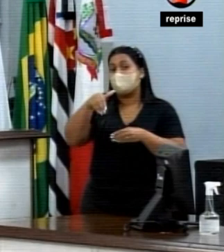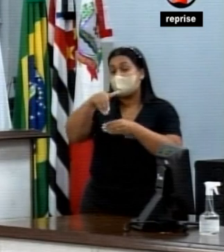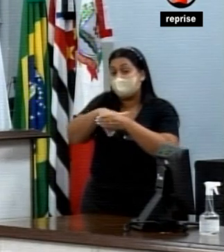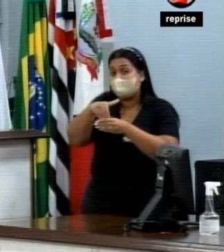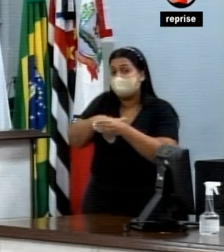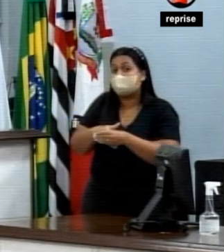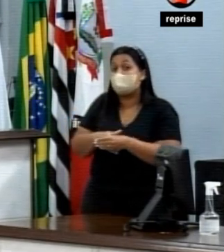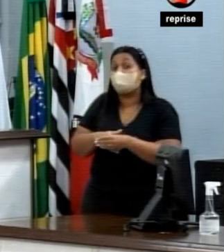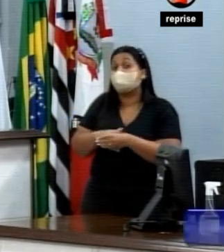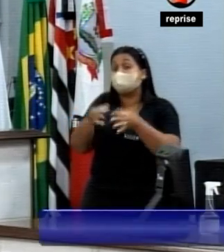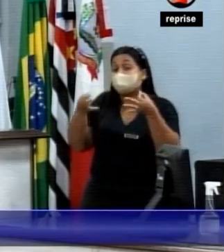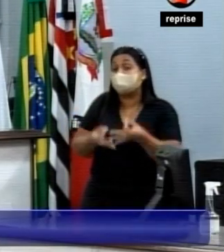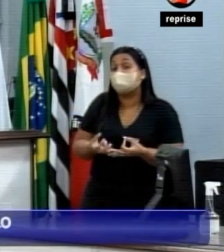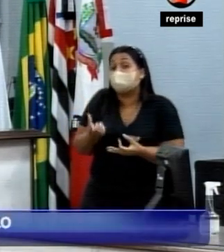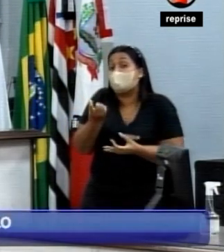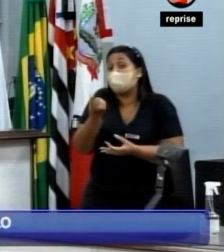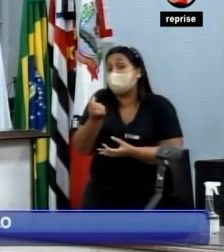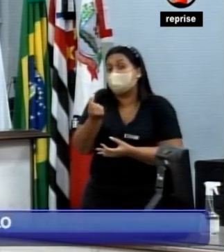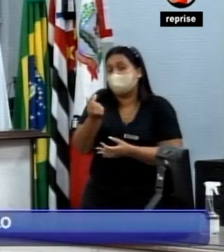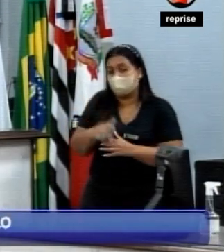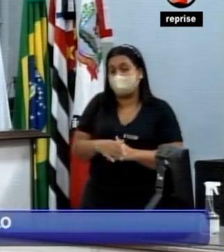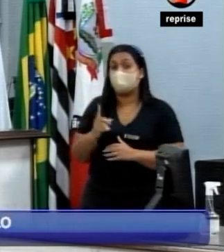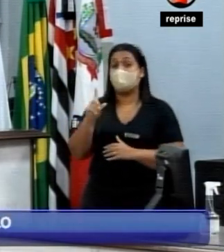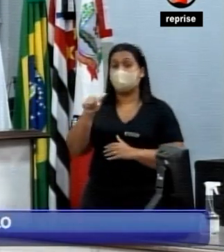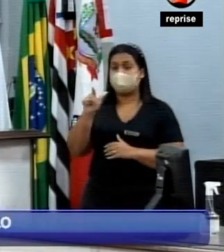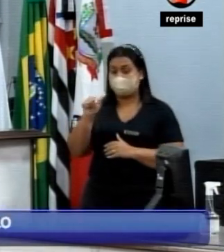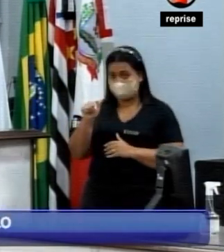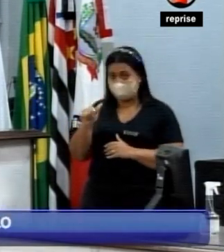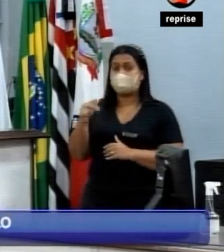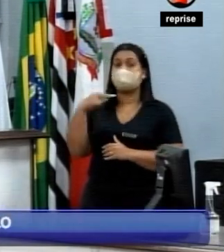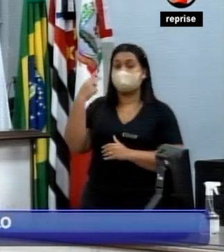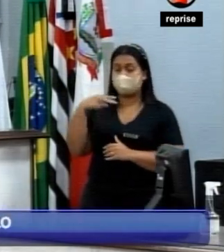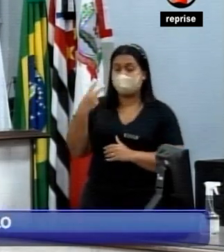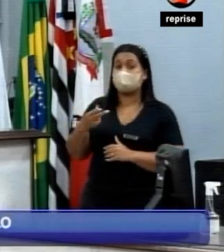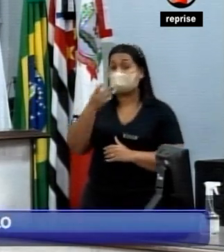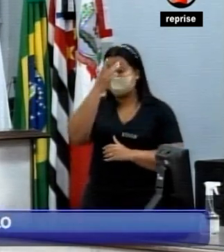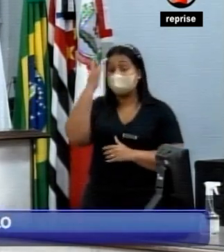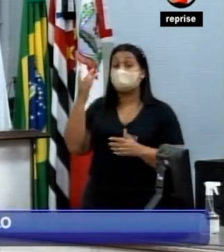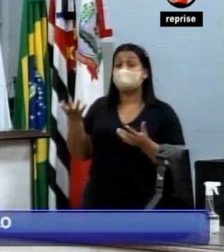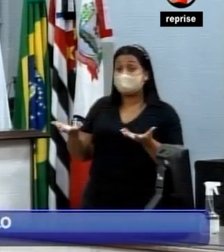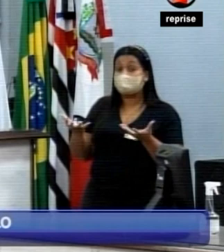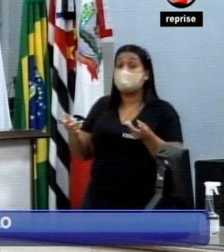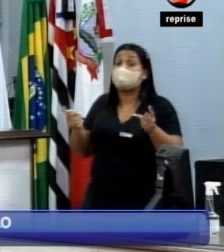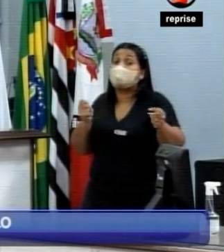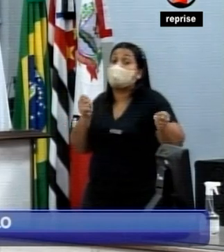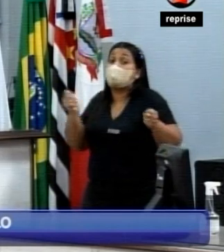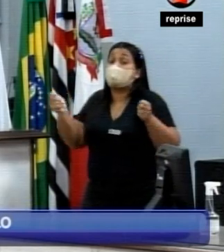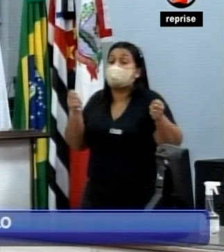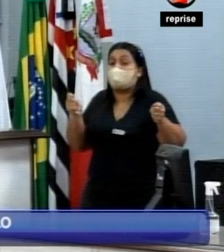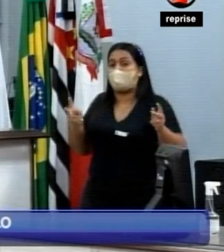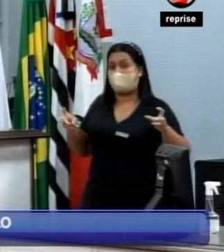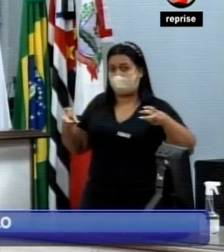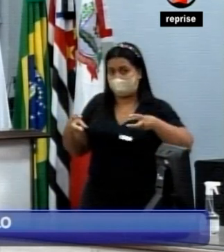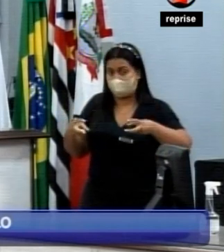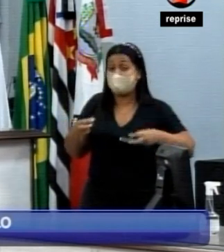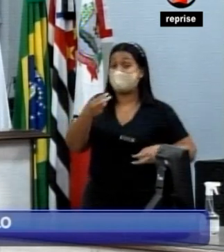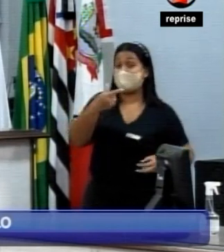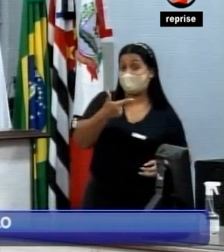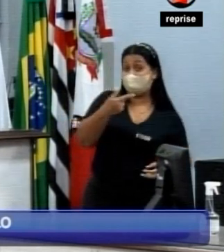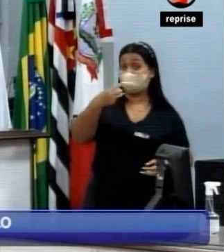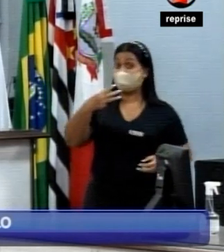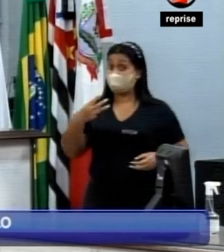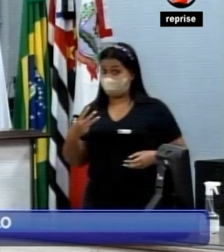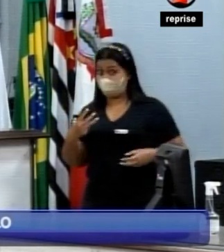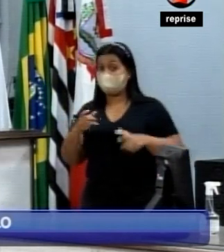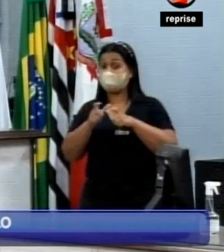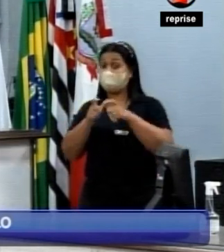parlamento. 17 vereadores facilita a vida daqueles que querem controlar a Câmara Municipal. 23